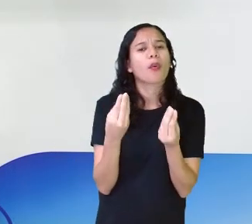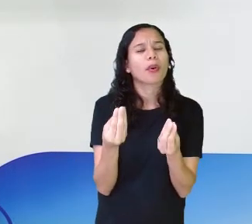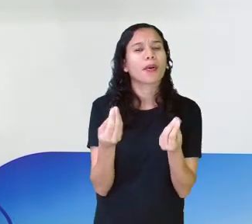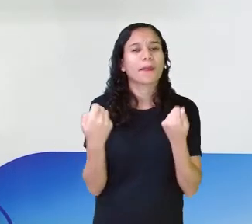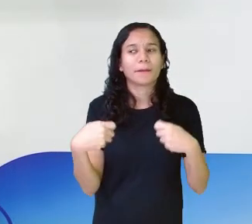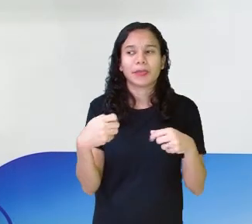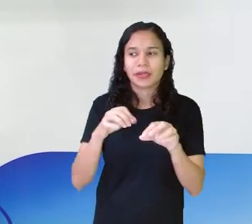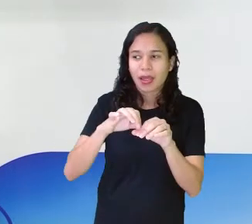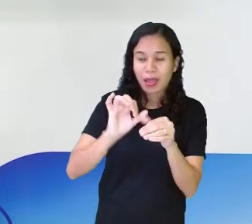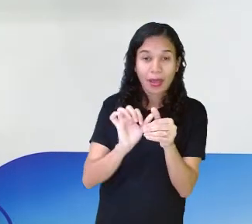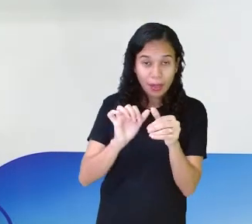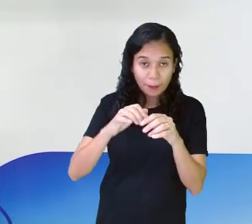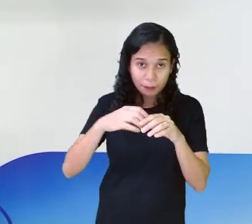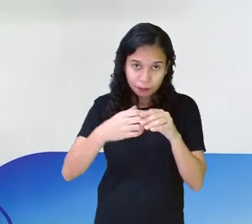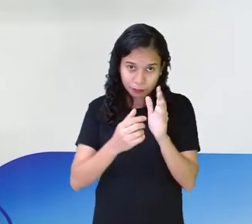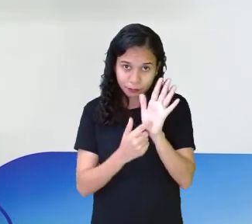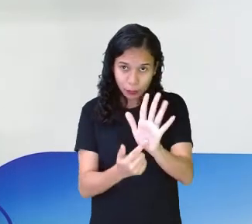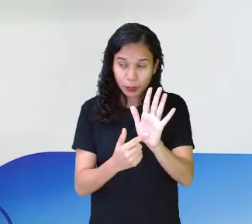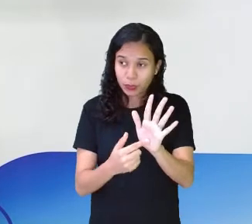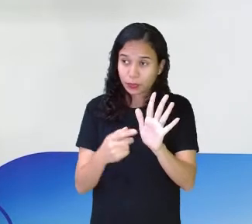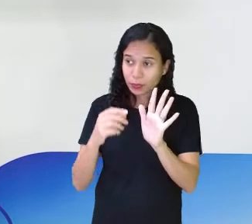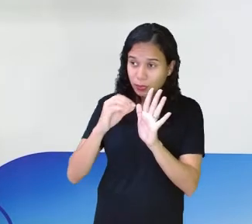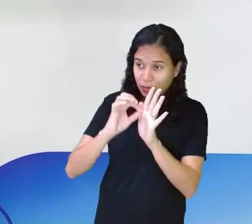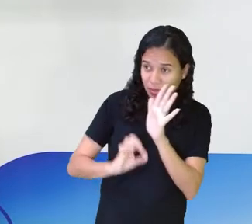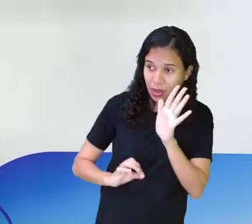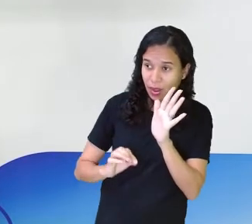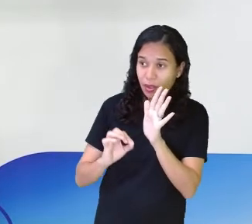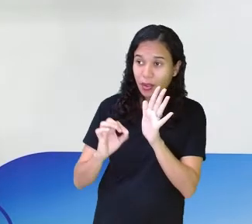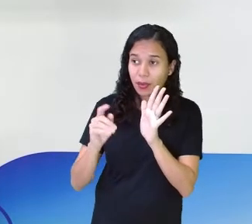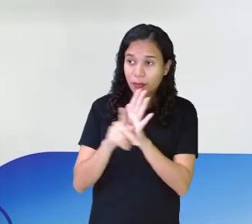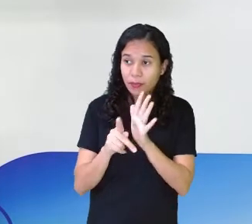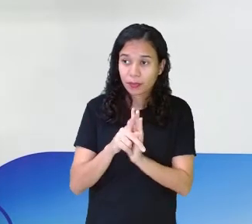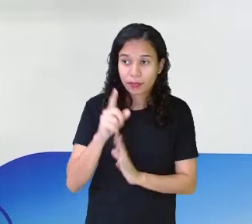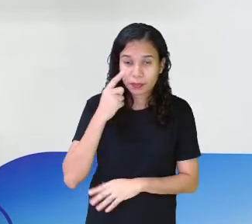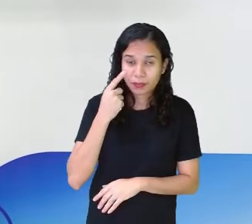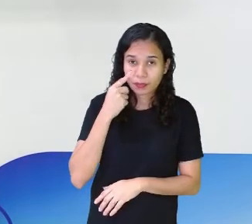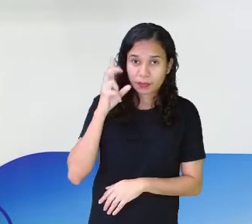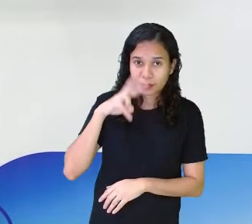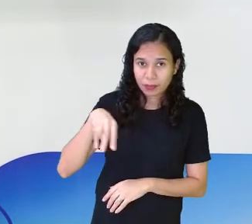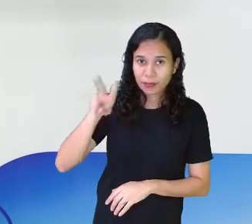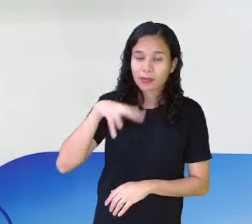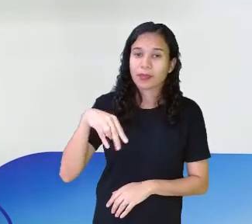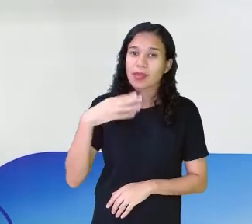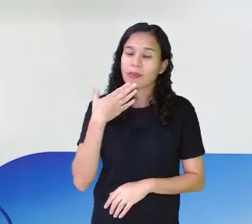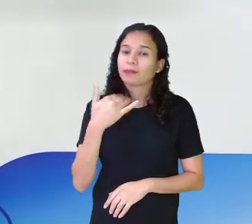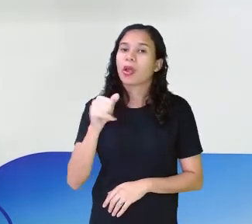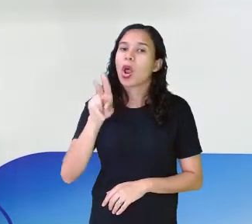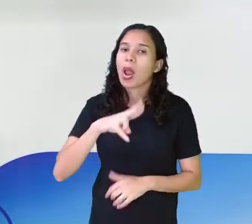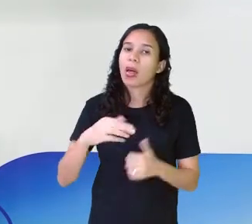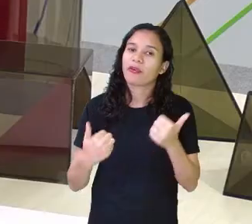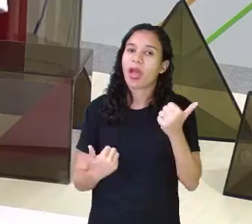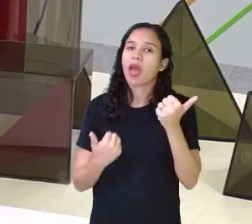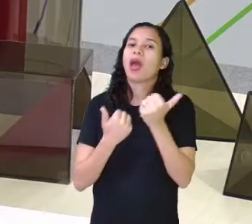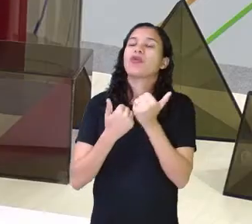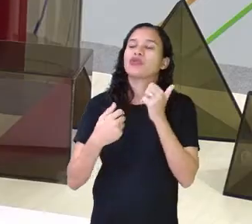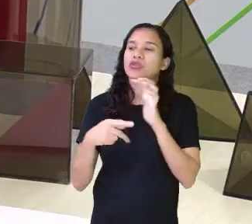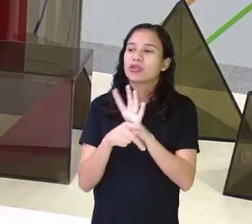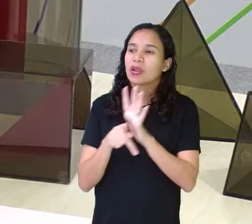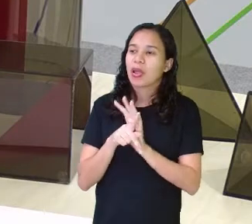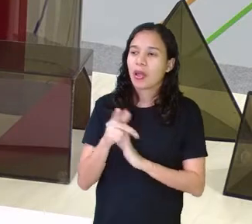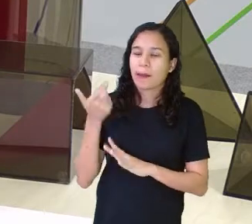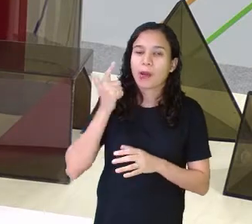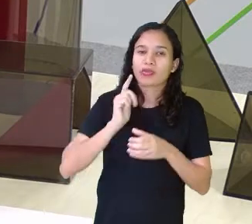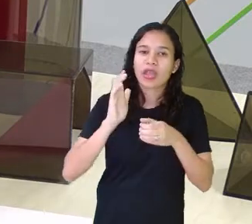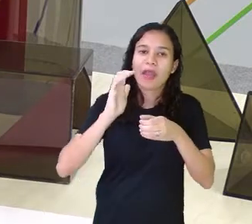abrir. Eu vou só tirar essas pequenas abas, né? Porque elas são auxiliares, né? Que são